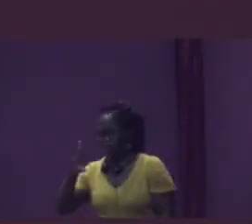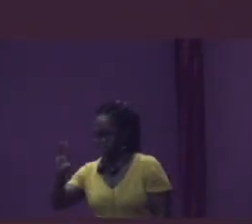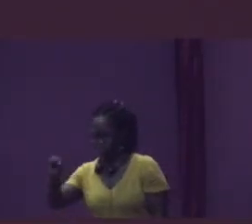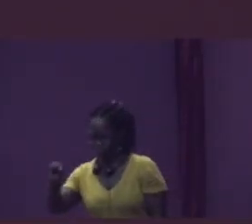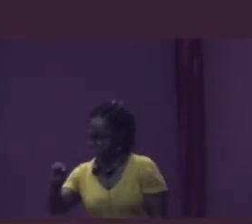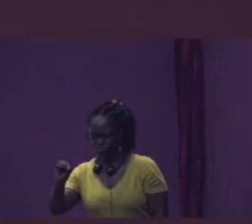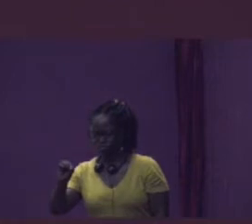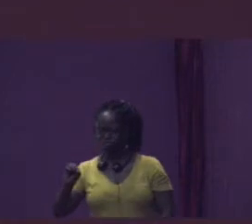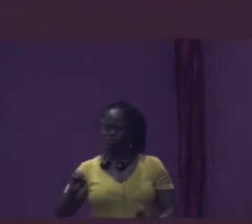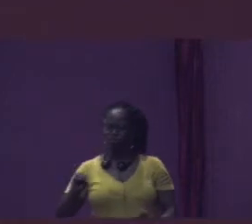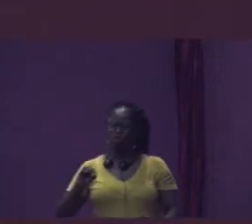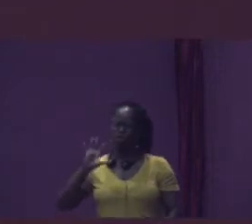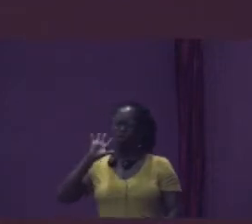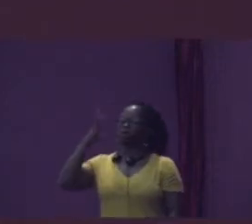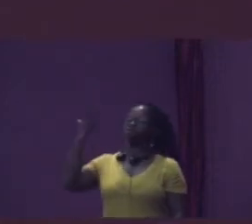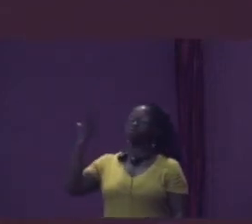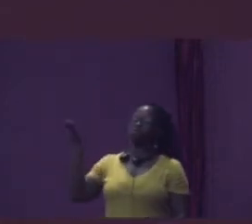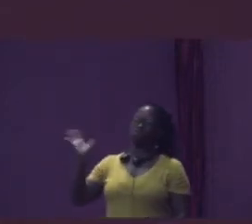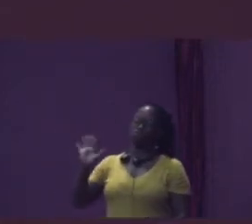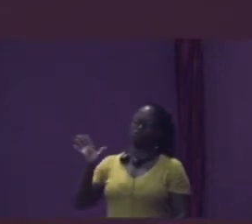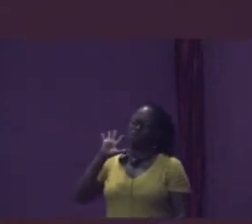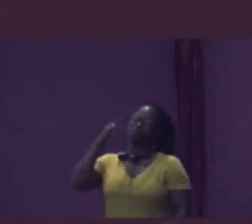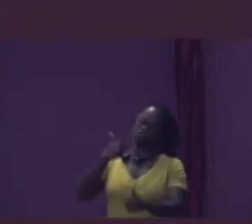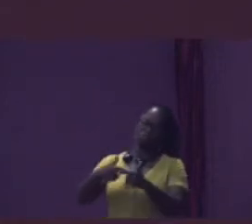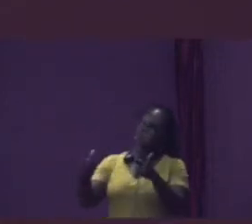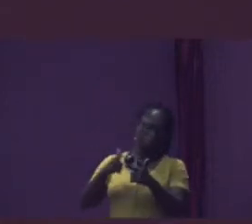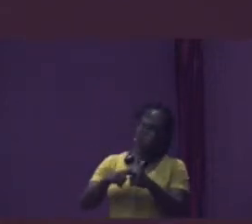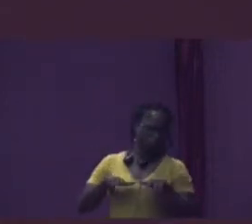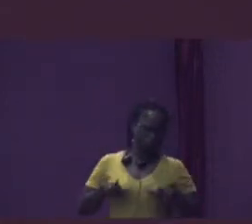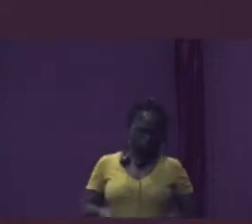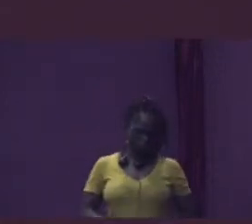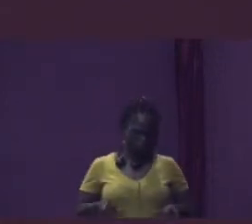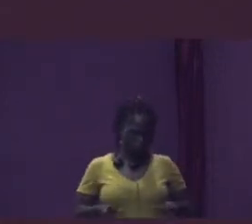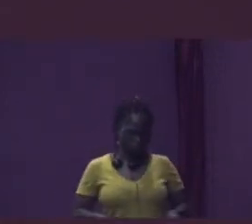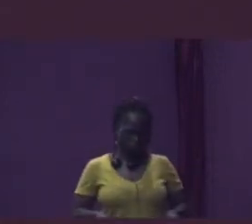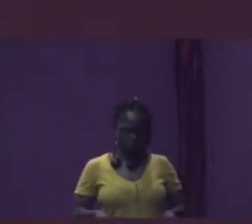intervenções, isso não resolve o problema, nem